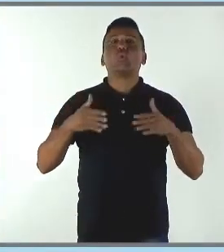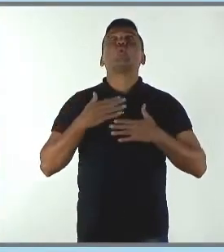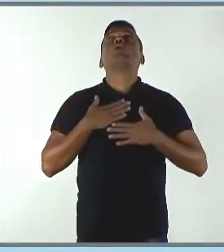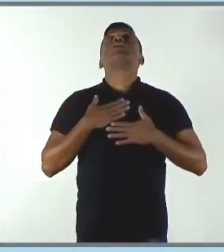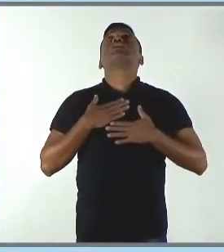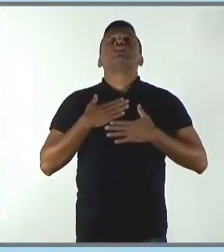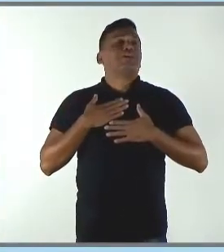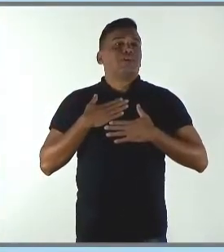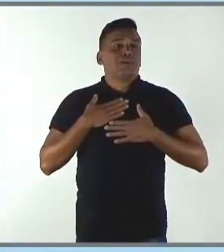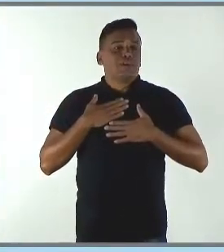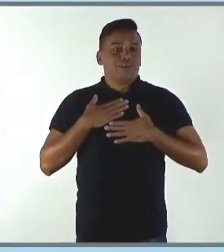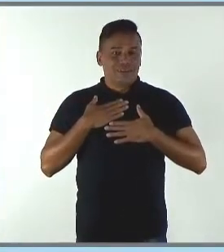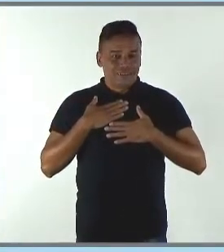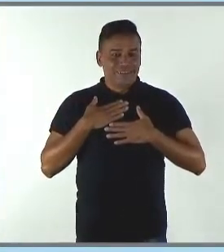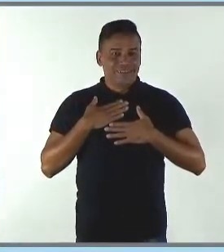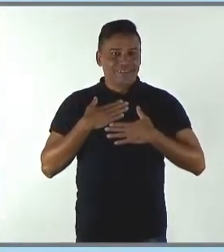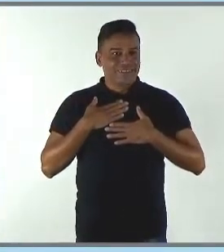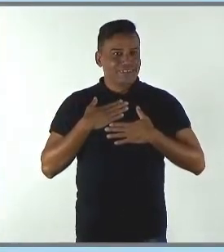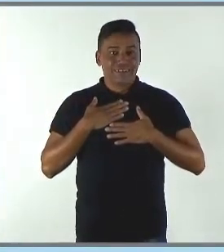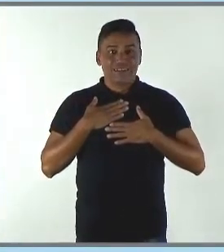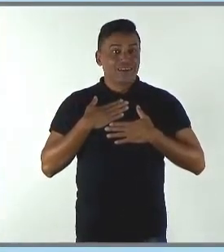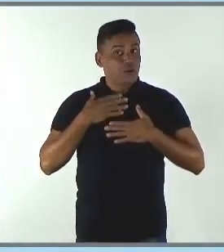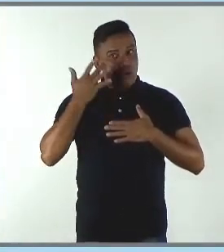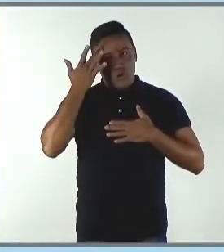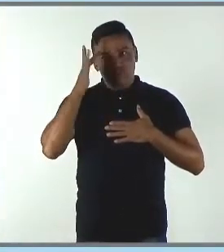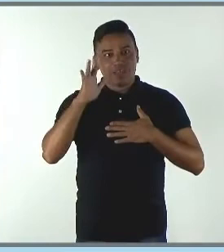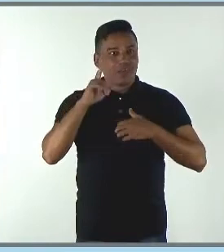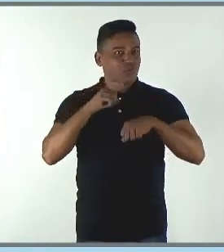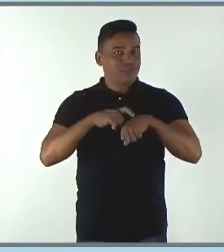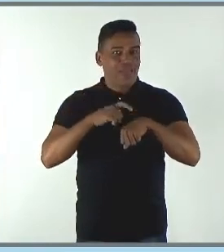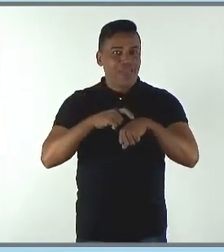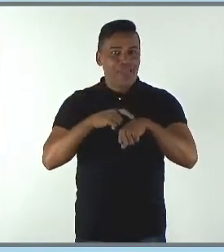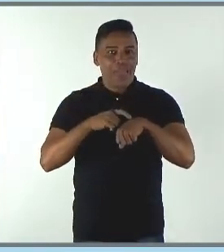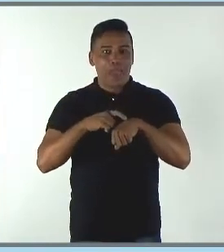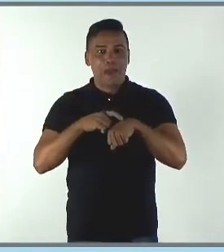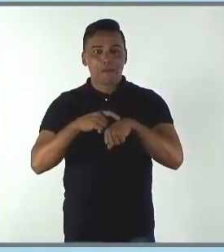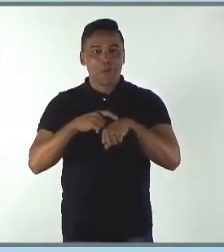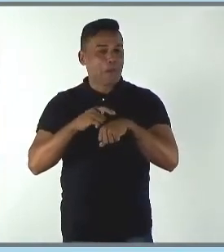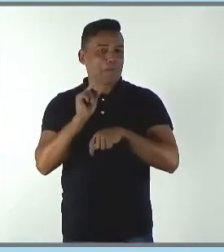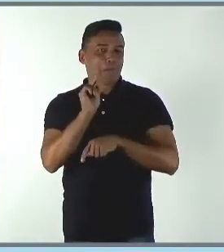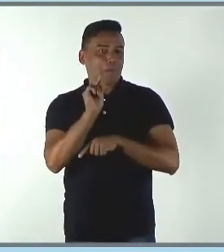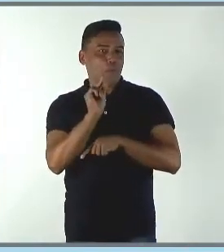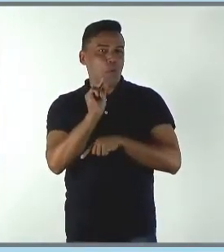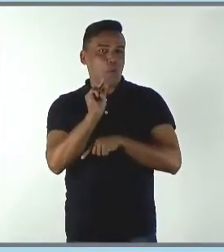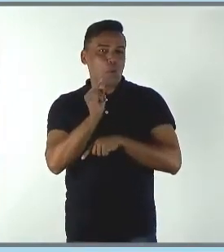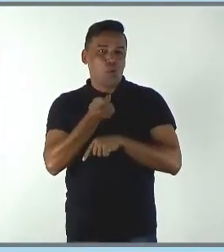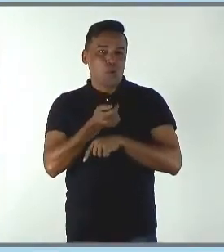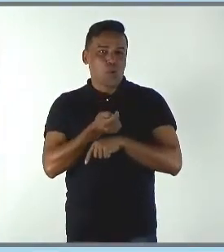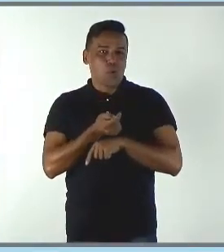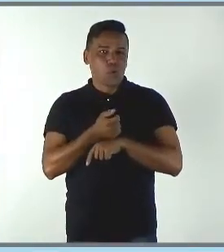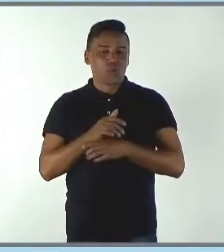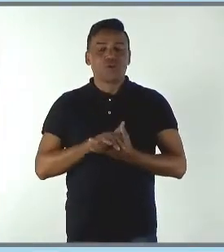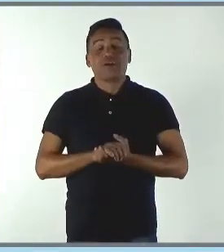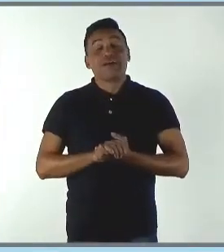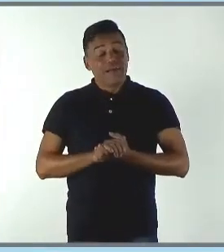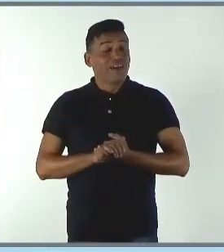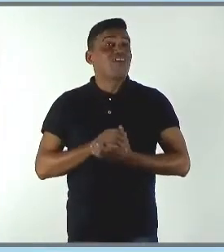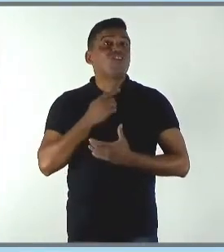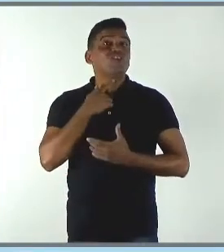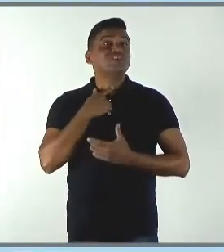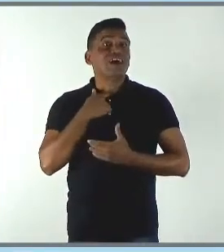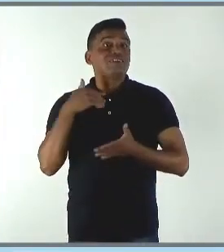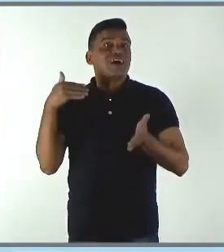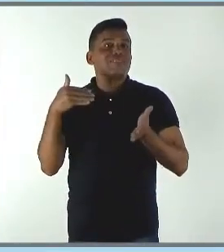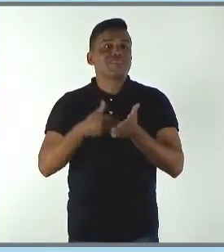Né, Eu não sei Madu? não sei se o tempo foi justo, Ana. Nossa, não, dava para ficar até meia-noite aí, se você